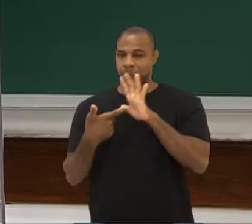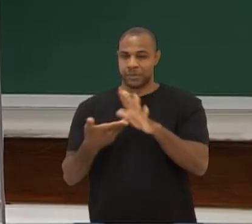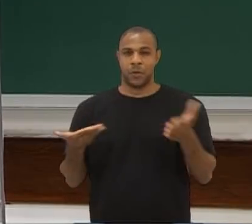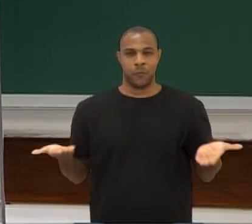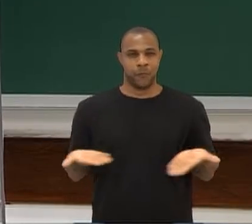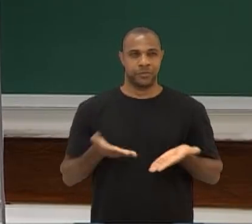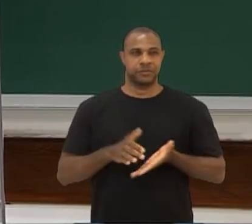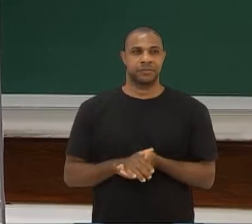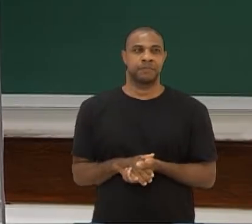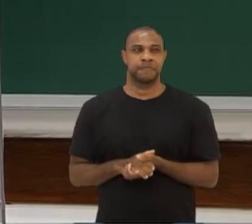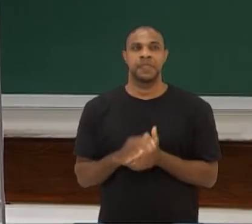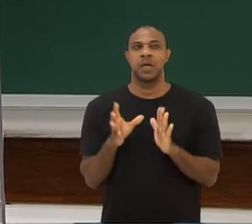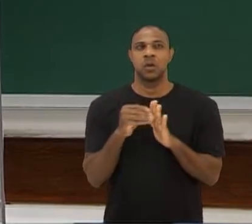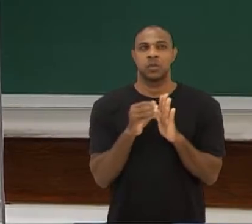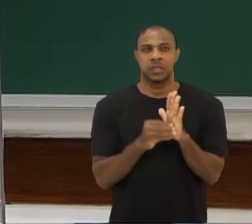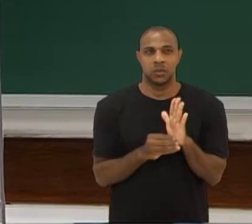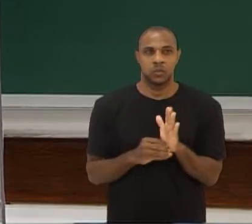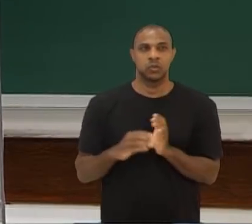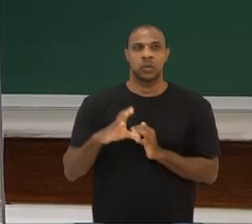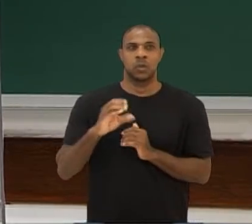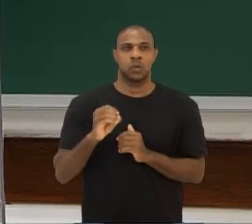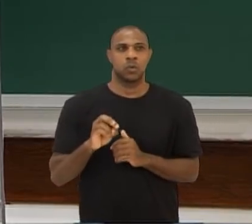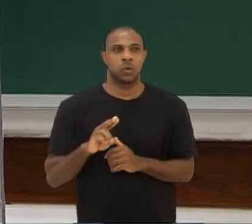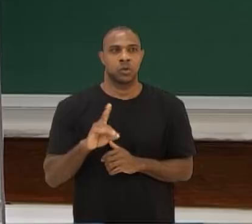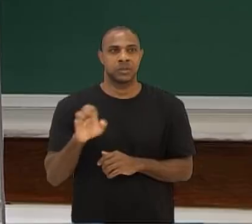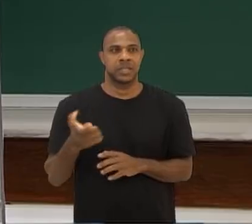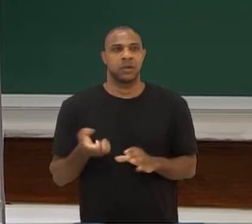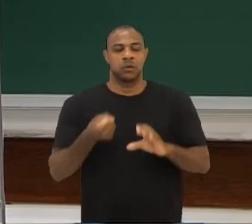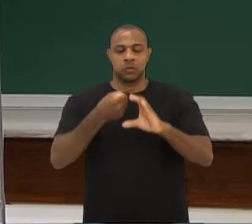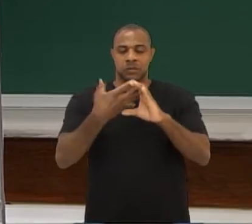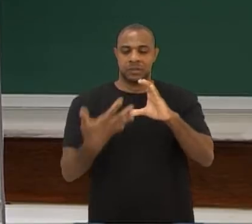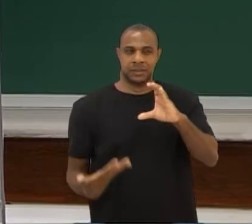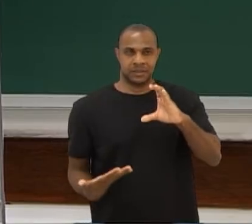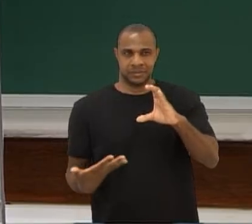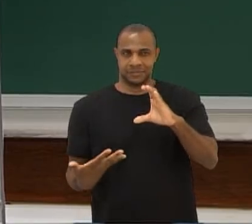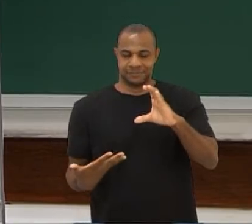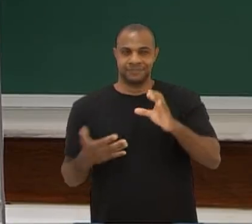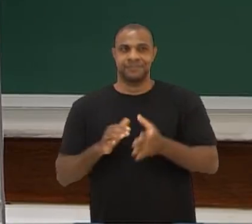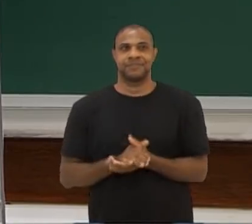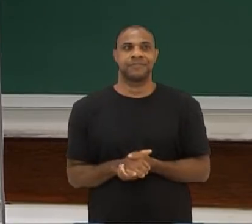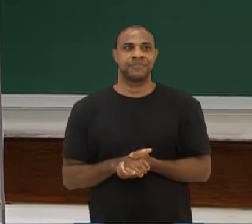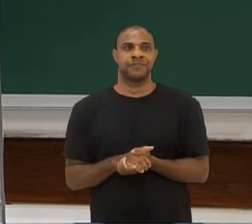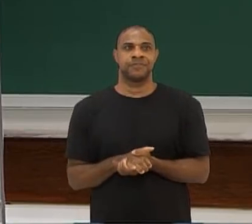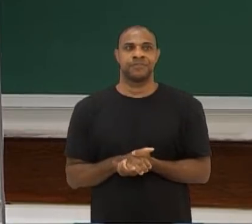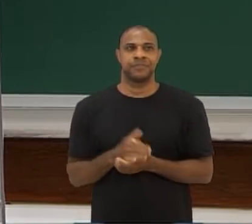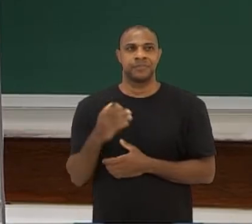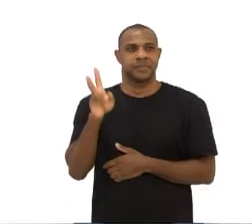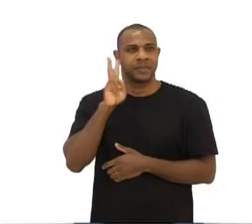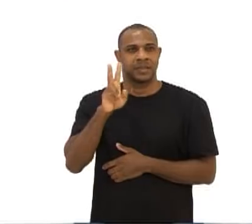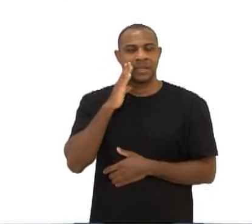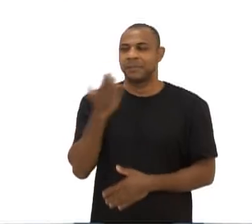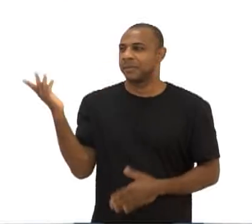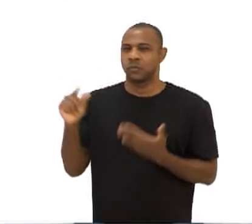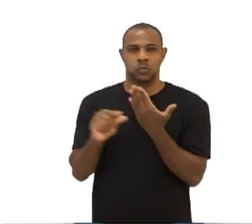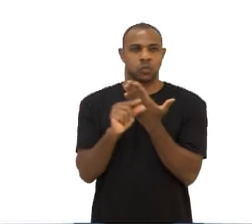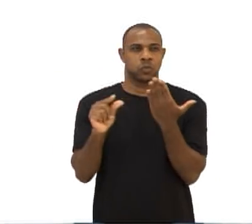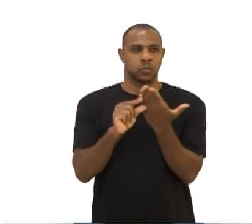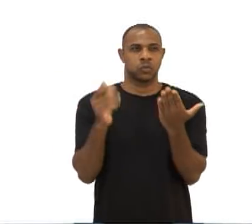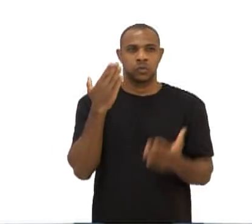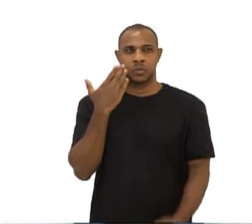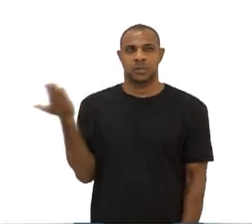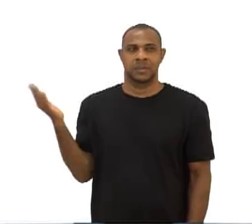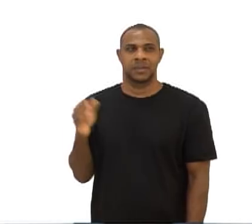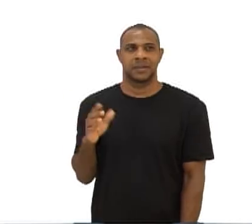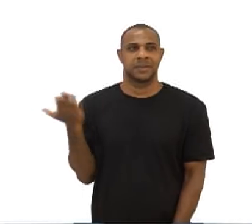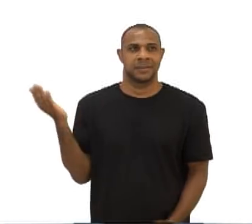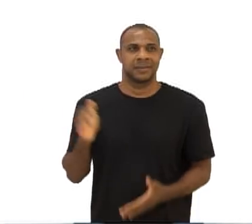bom? Conteúdo cordel e características do gênero cordel. Lembram desse autor?